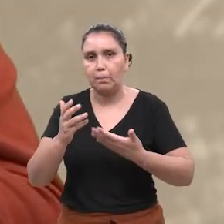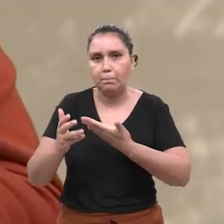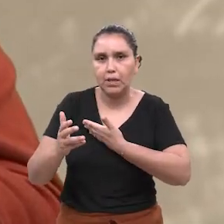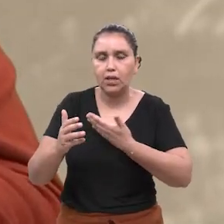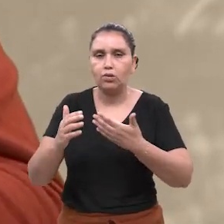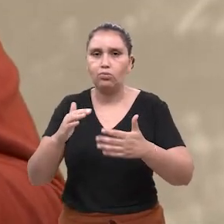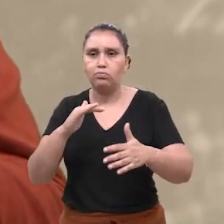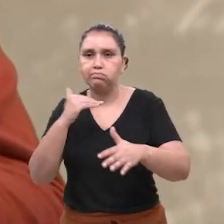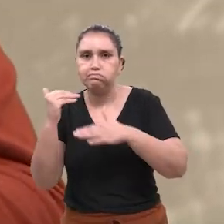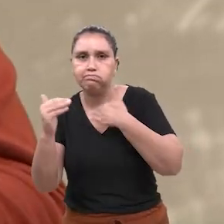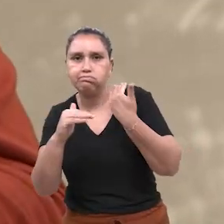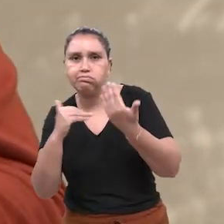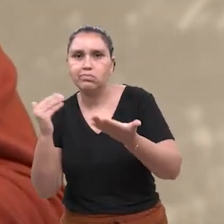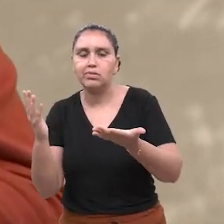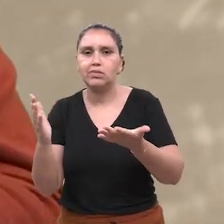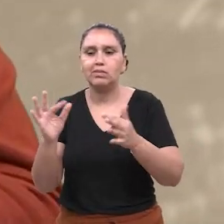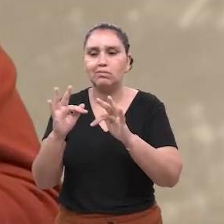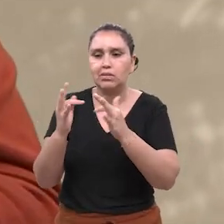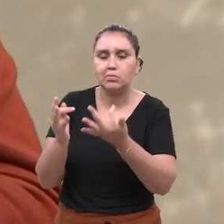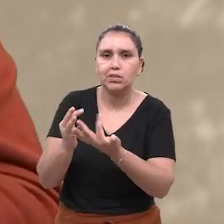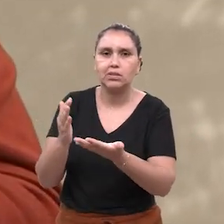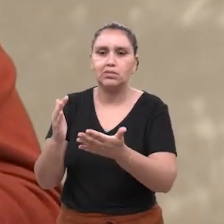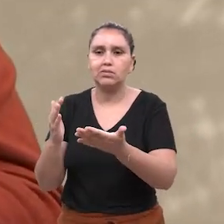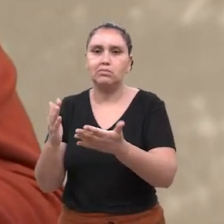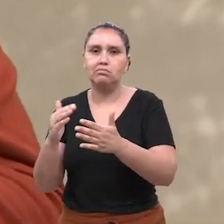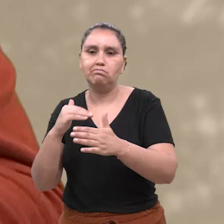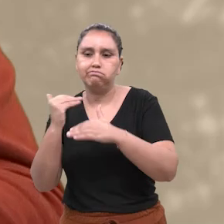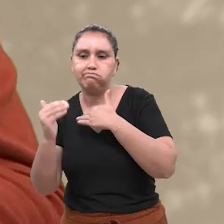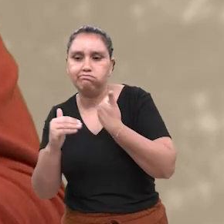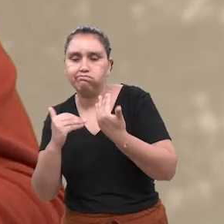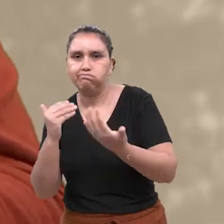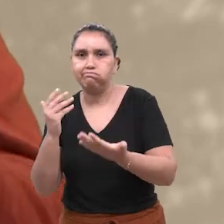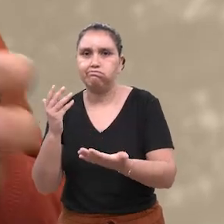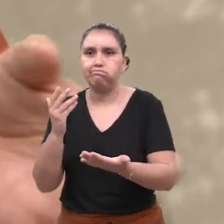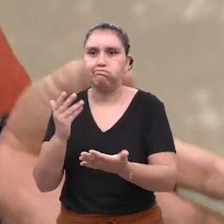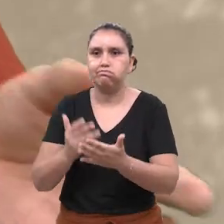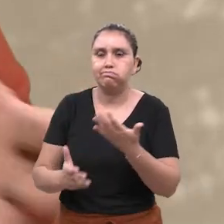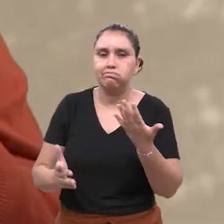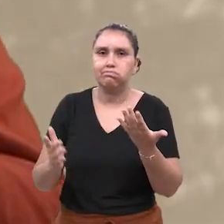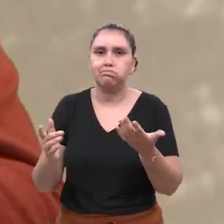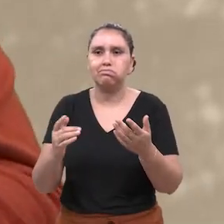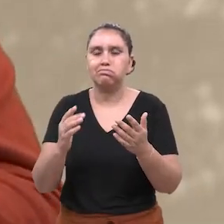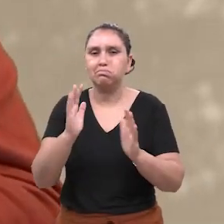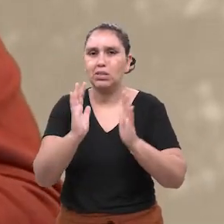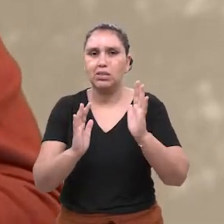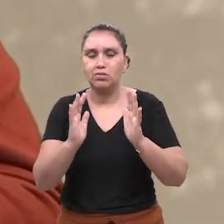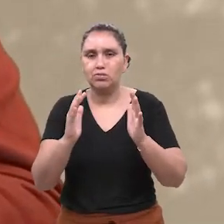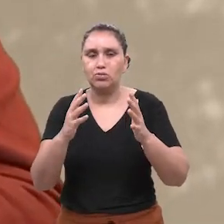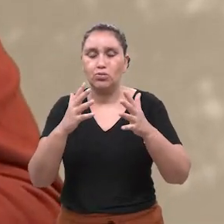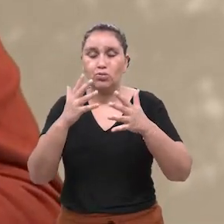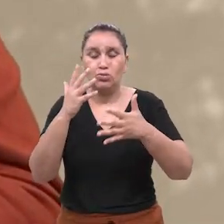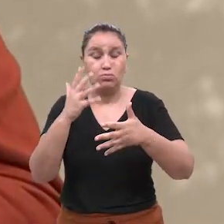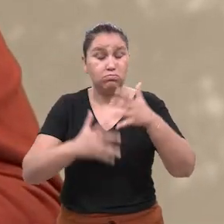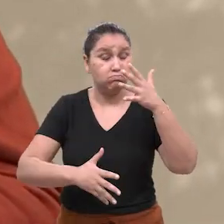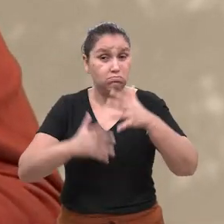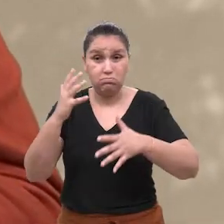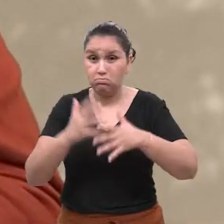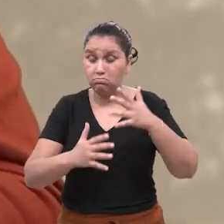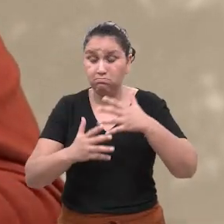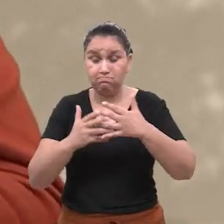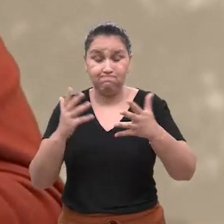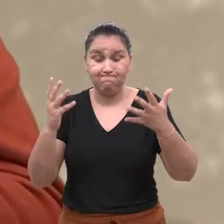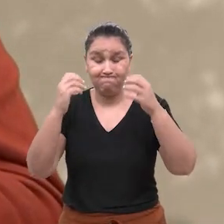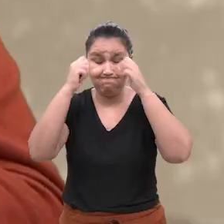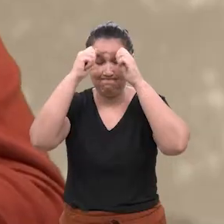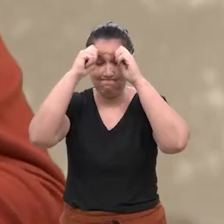né? Muitas famílias perderam um ente numa pandemia em que ninguém entendia o que estava acontecendo.